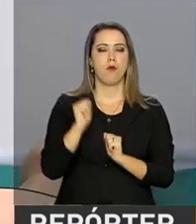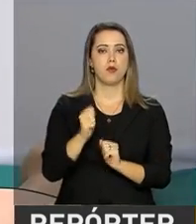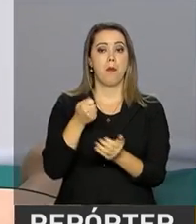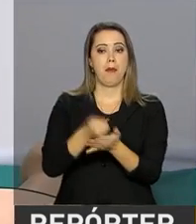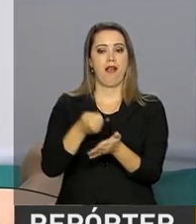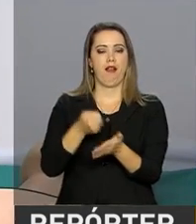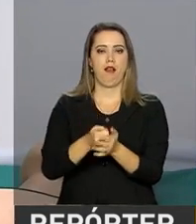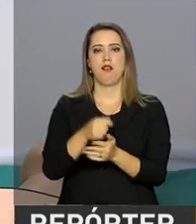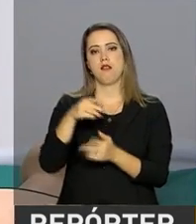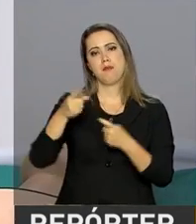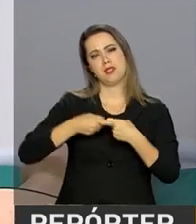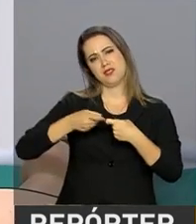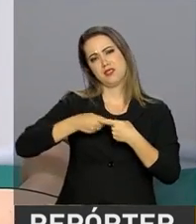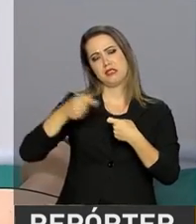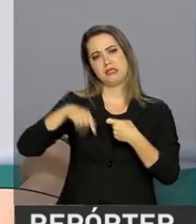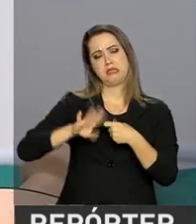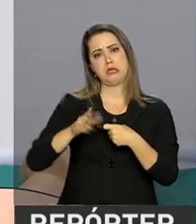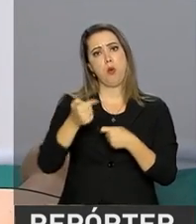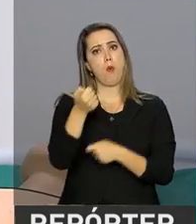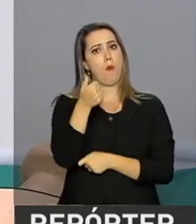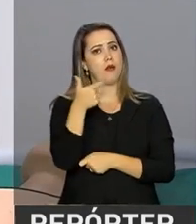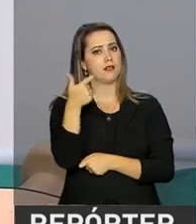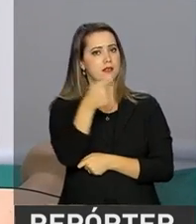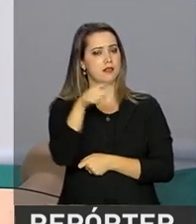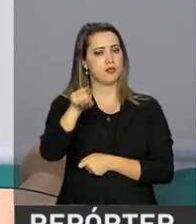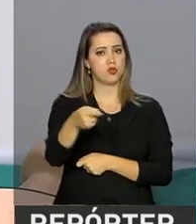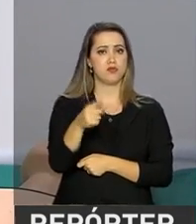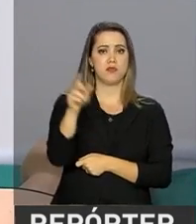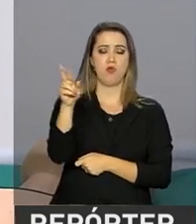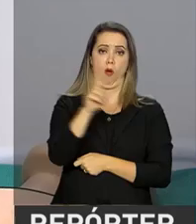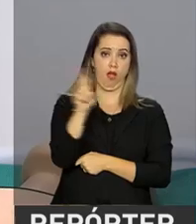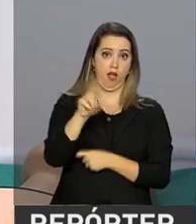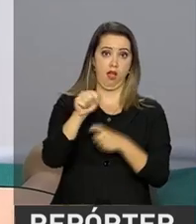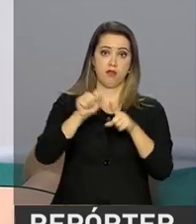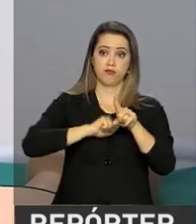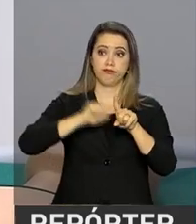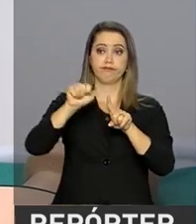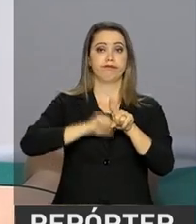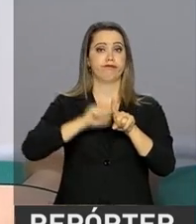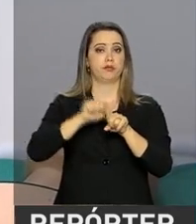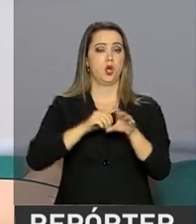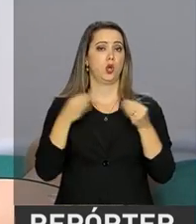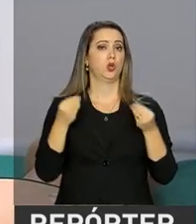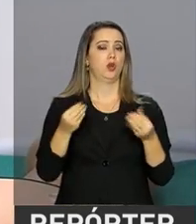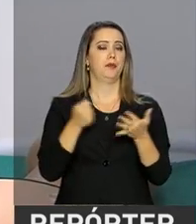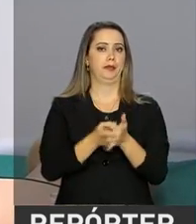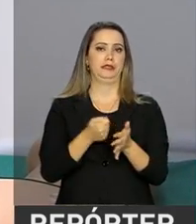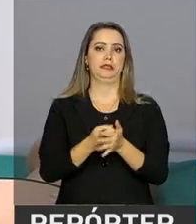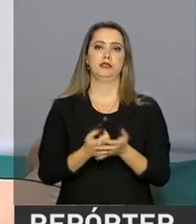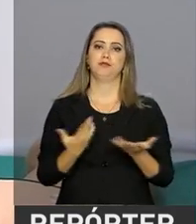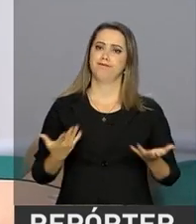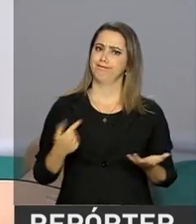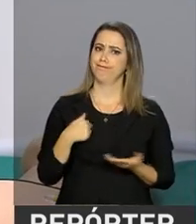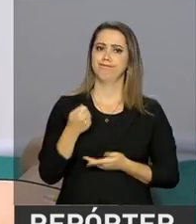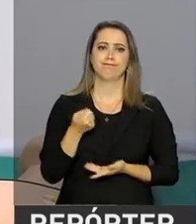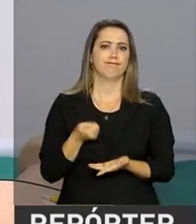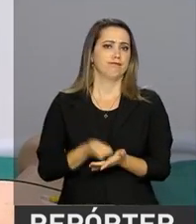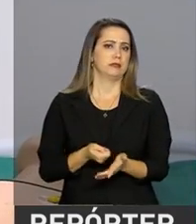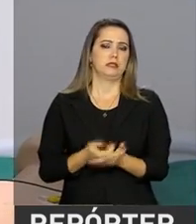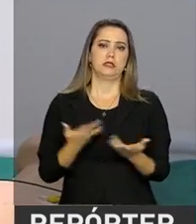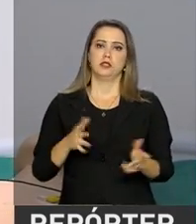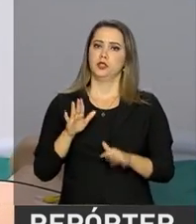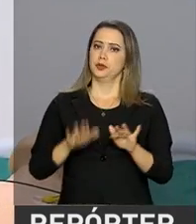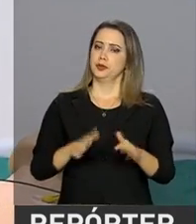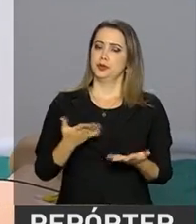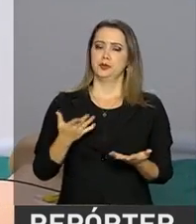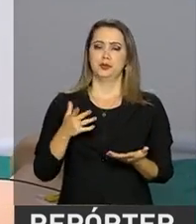valor é alto, aqui está por volta de quase 7 mil a mensalidade. E assim, se fosse fazer particular, não tem condições não, né? Qualquer pessoa que consegue